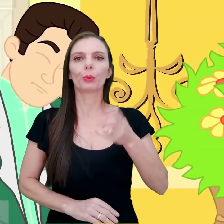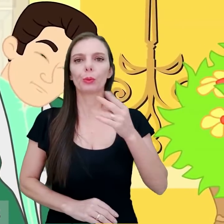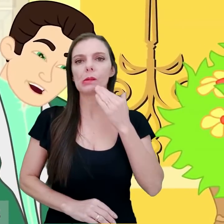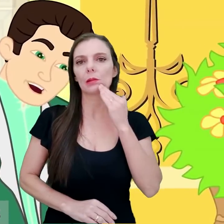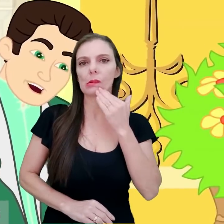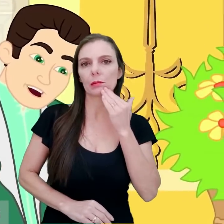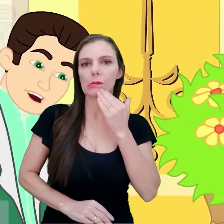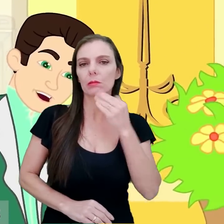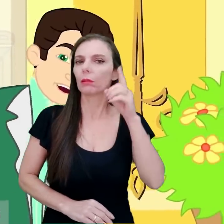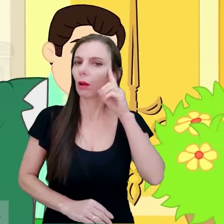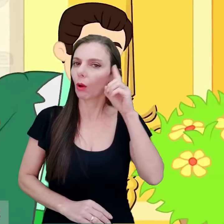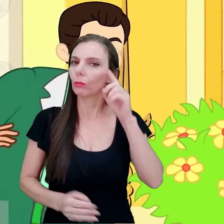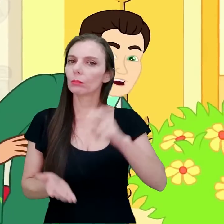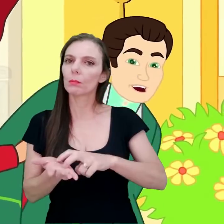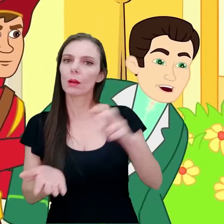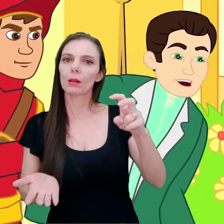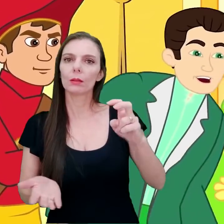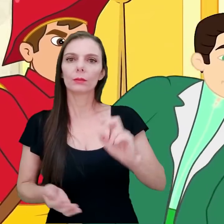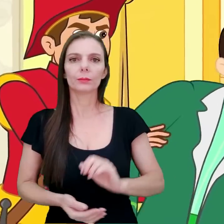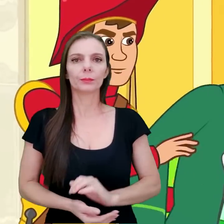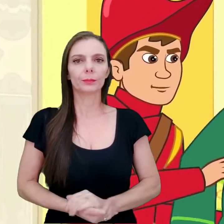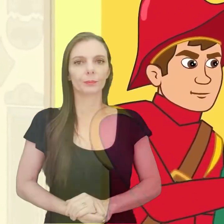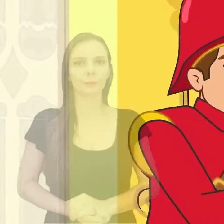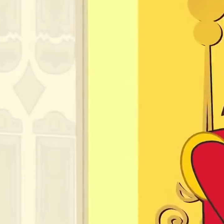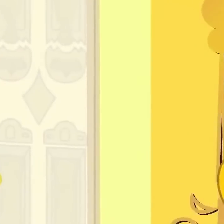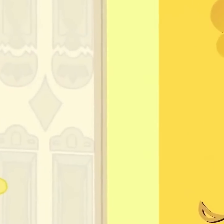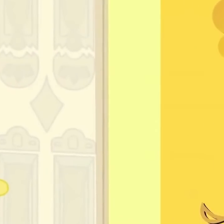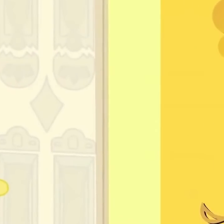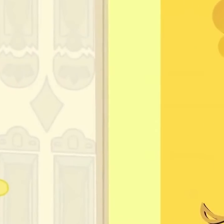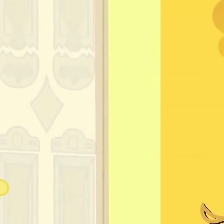continuavam desgastados todas as manhãs.